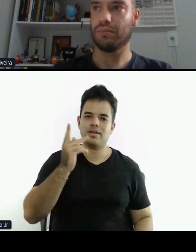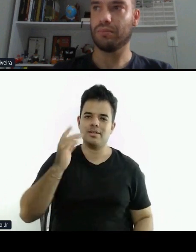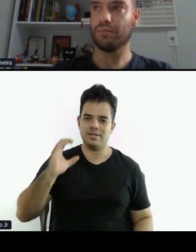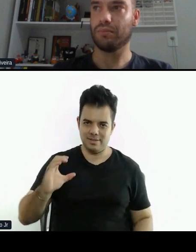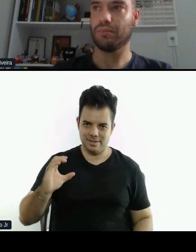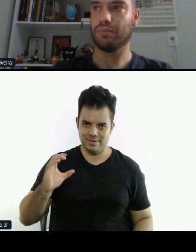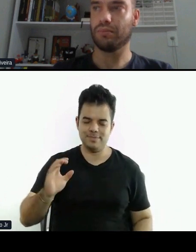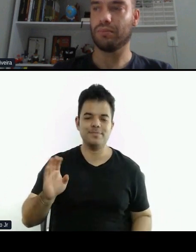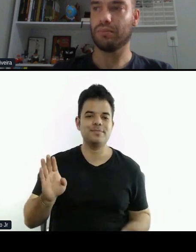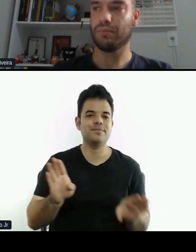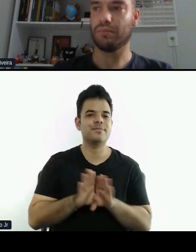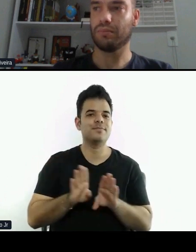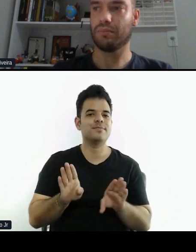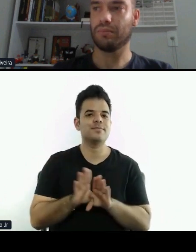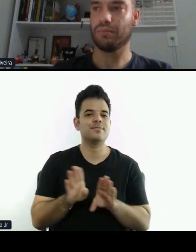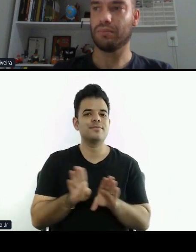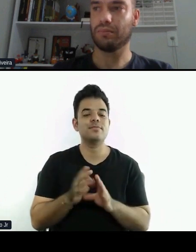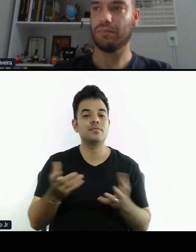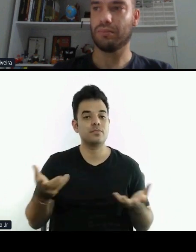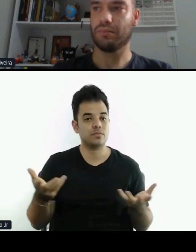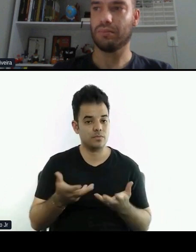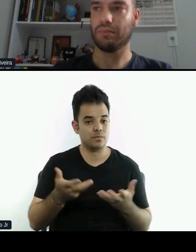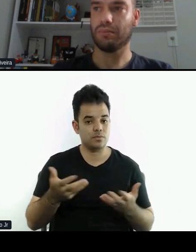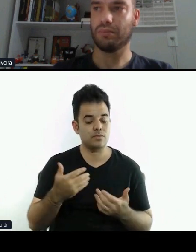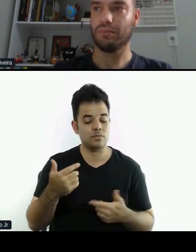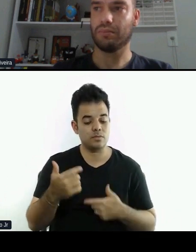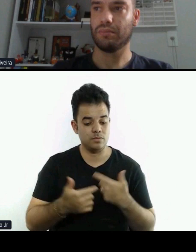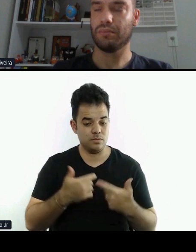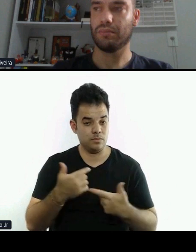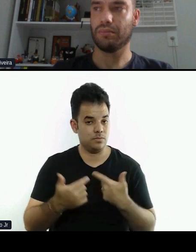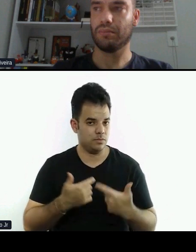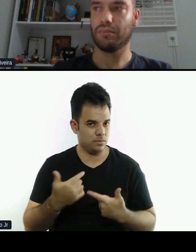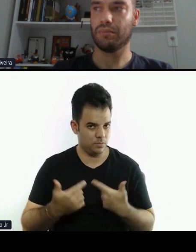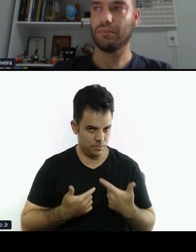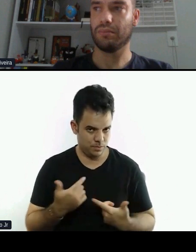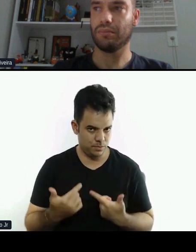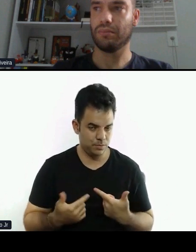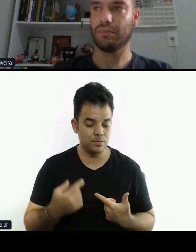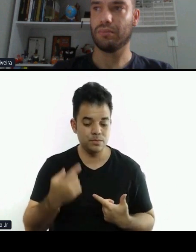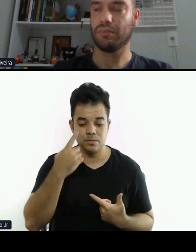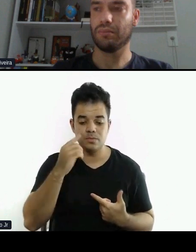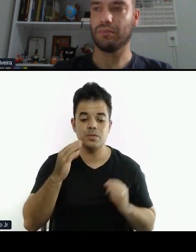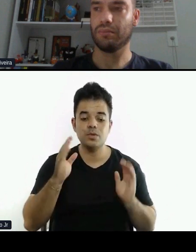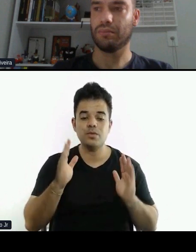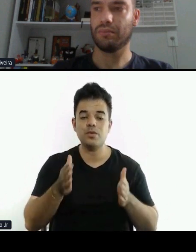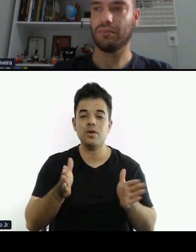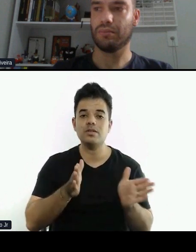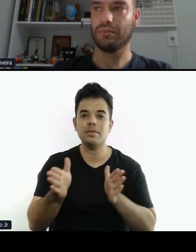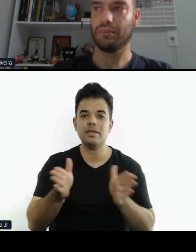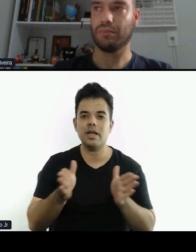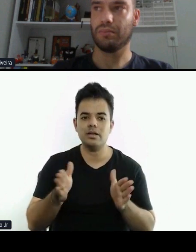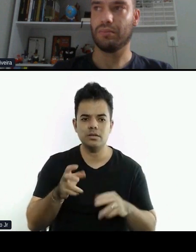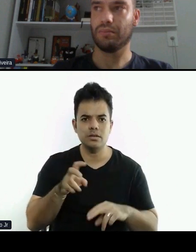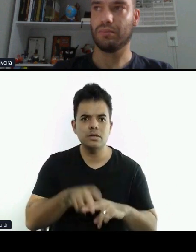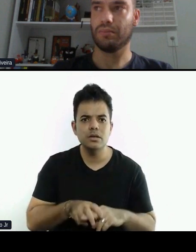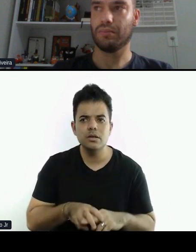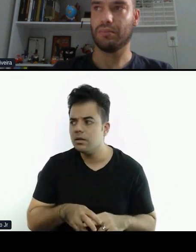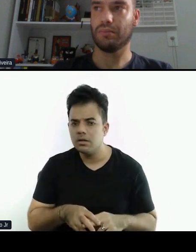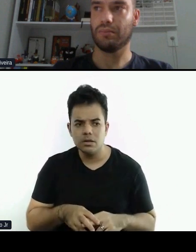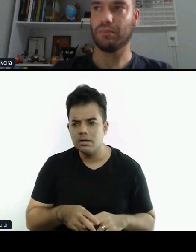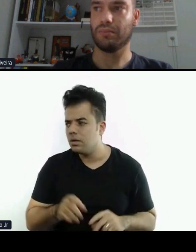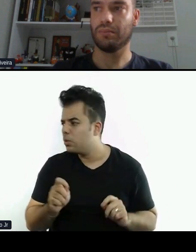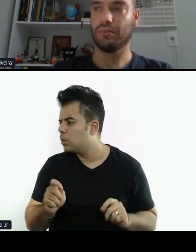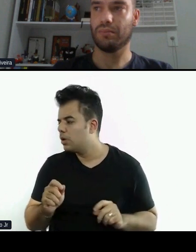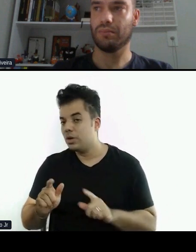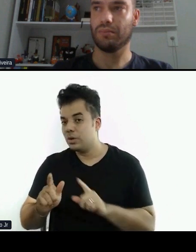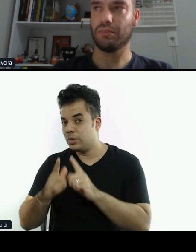olha, vamos trabalhar agora nessa cadeira a questão da acessibilidade. A gente não sabia nem para onde ia, né? Cada grupo,